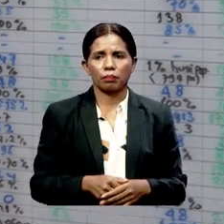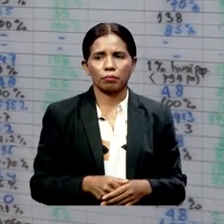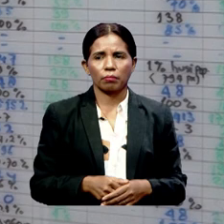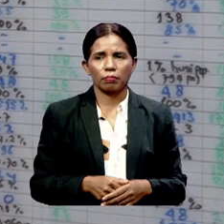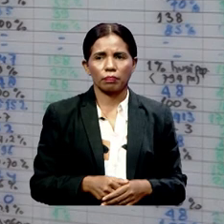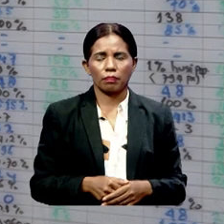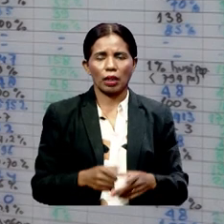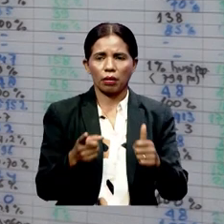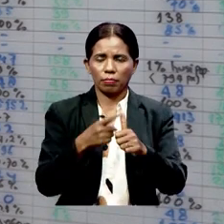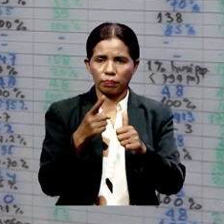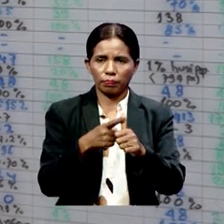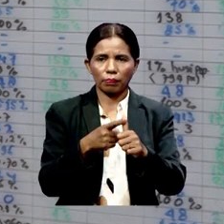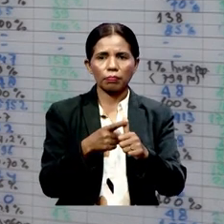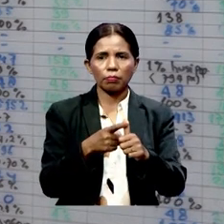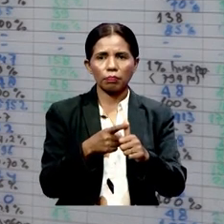em primeiros